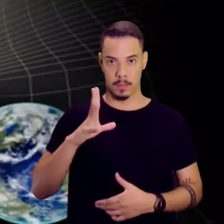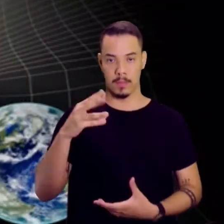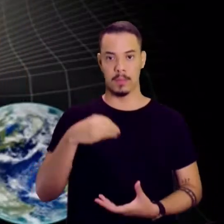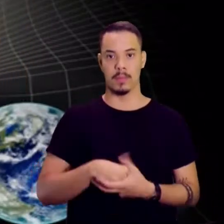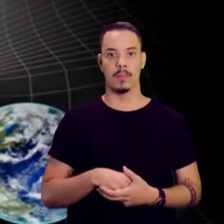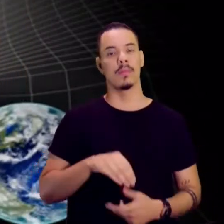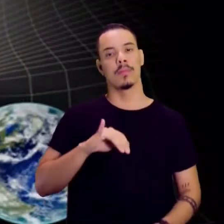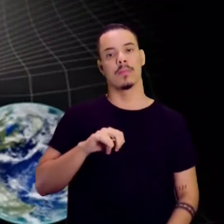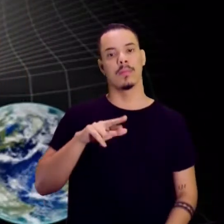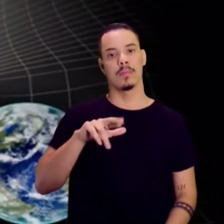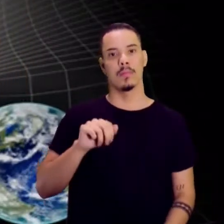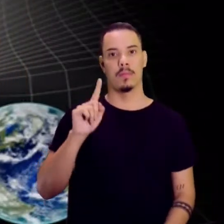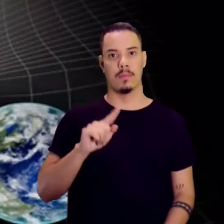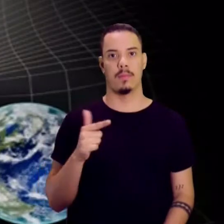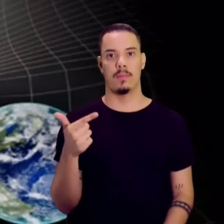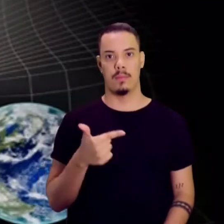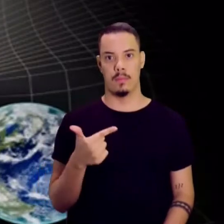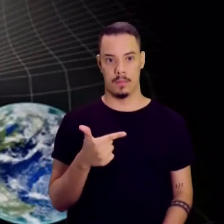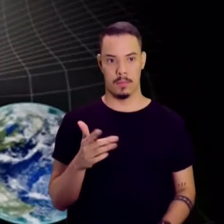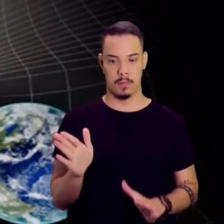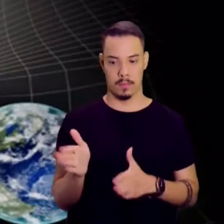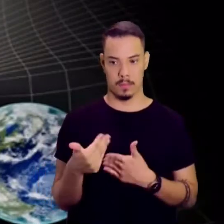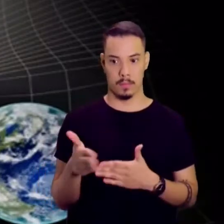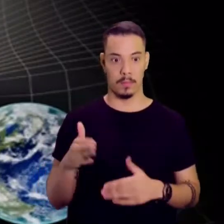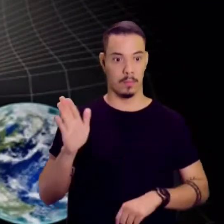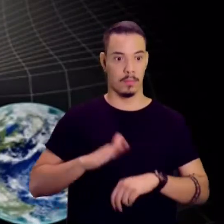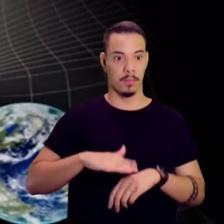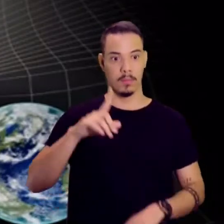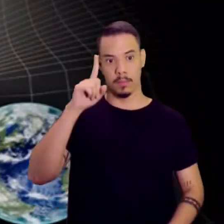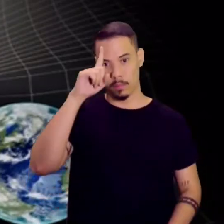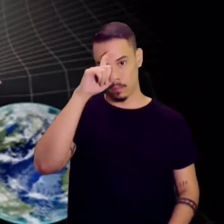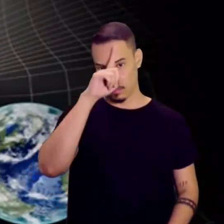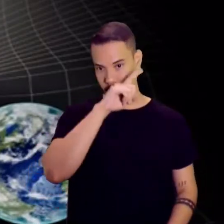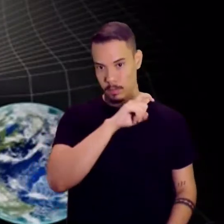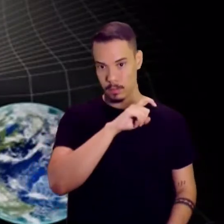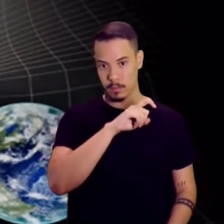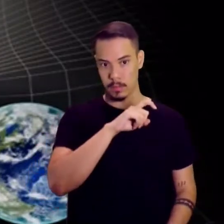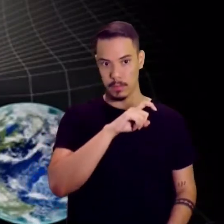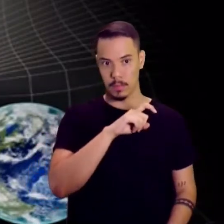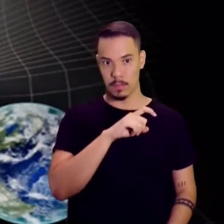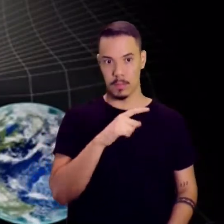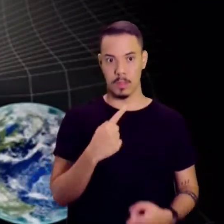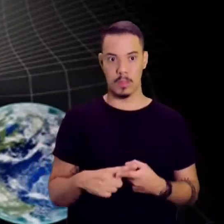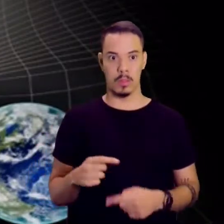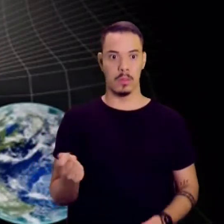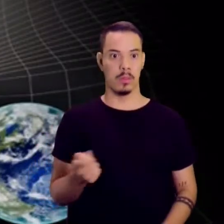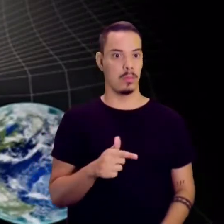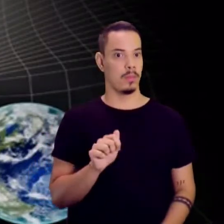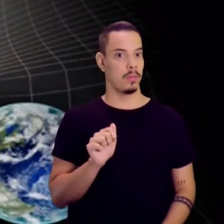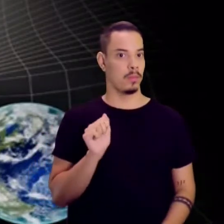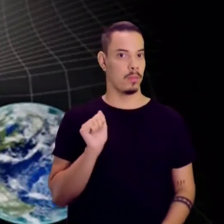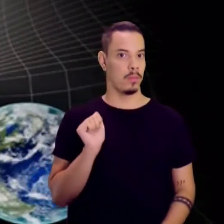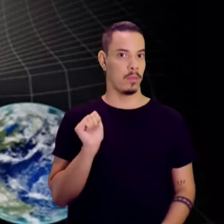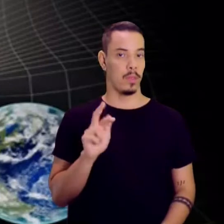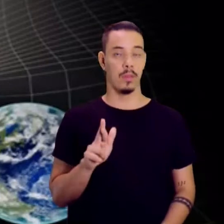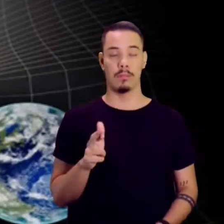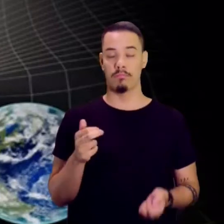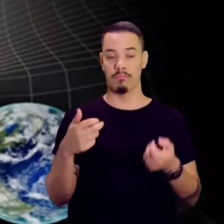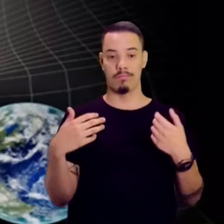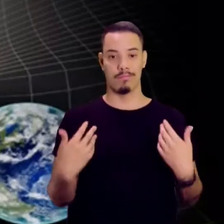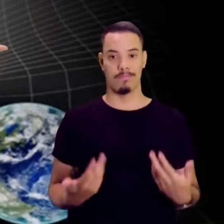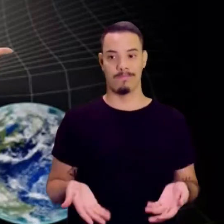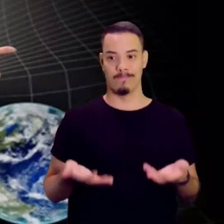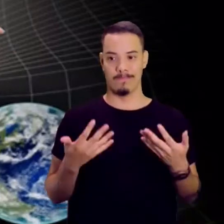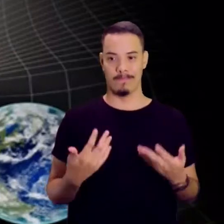inércia maior, é a segunda caixa. É mais difícil mover a caixa com bolinha de gude do que com ar. O ar é muito mais leve, né?